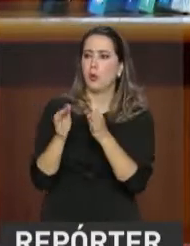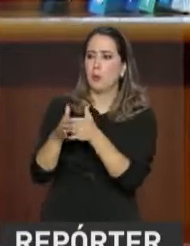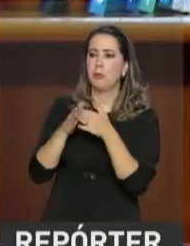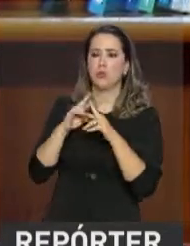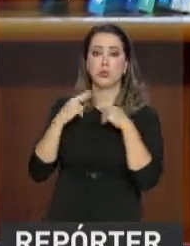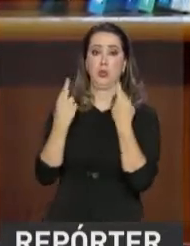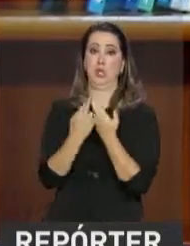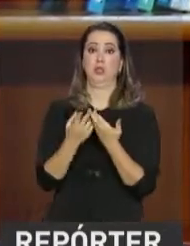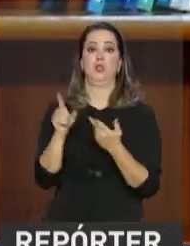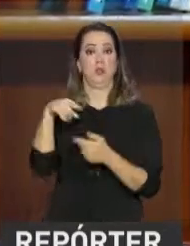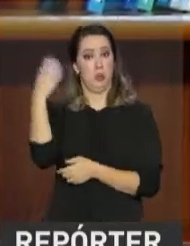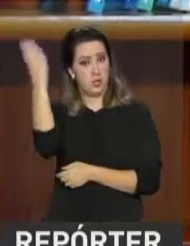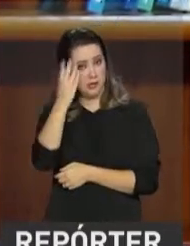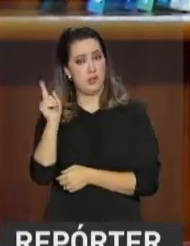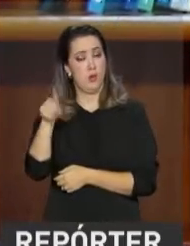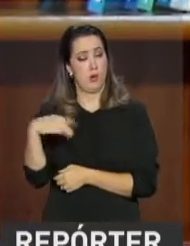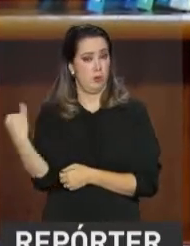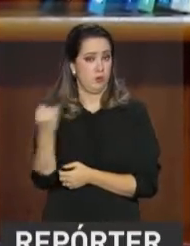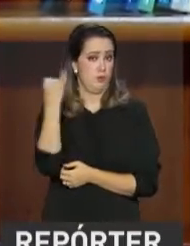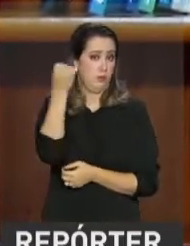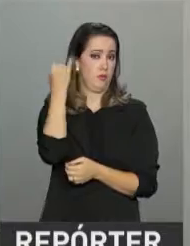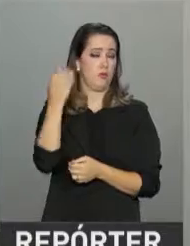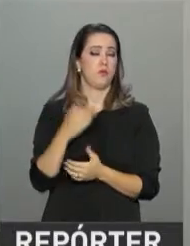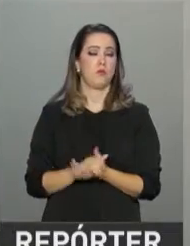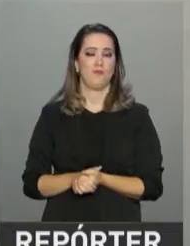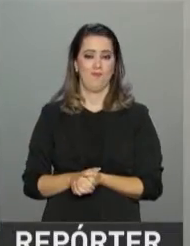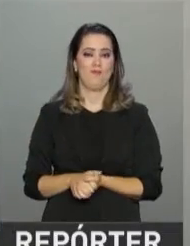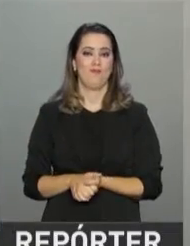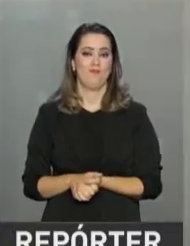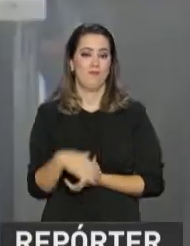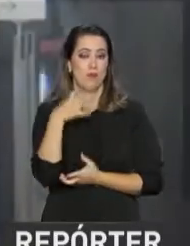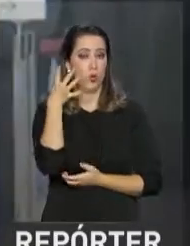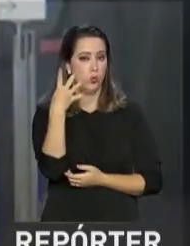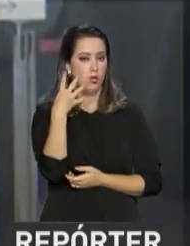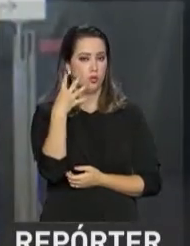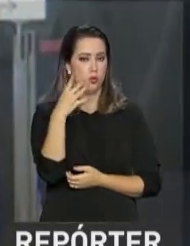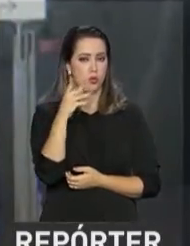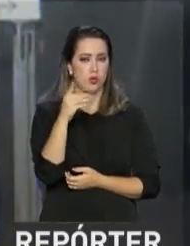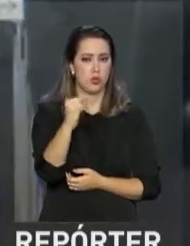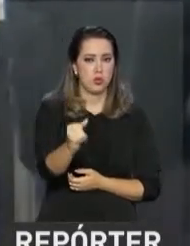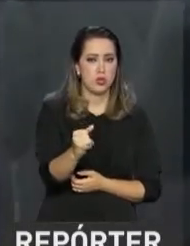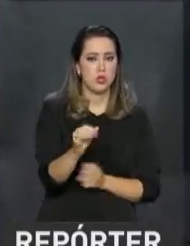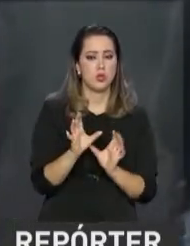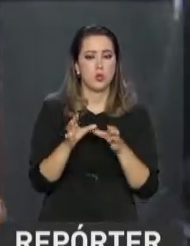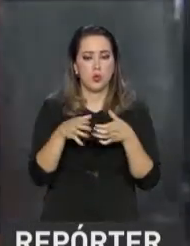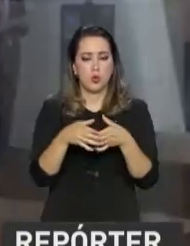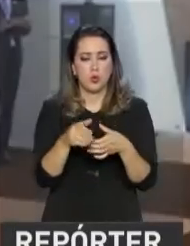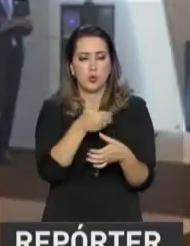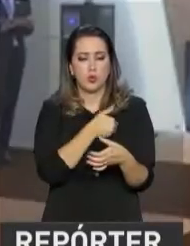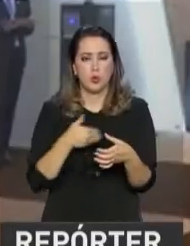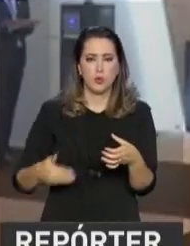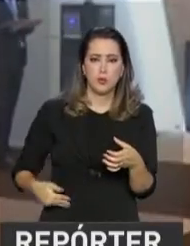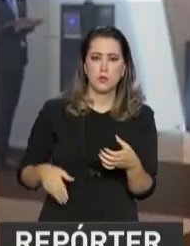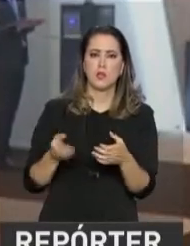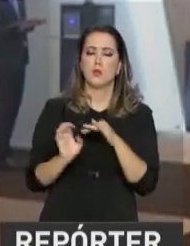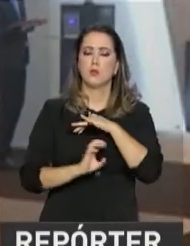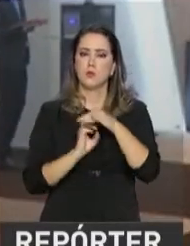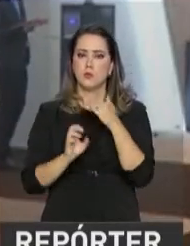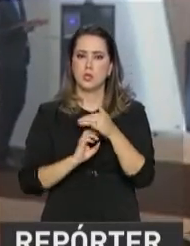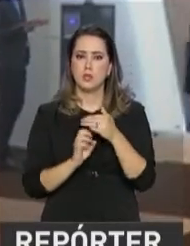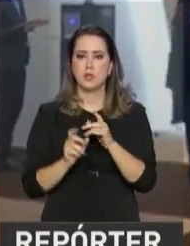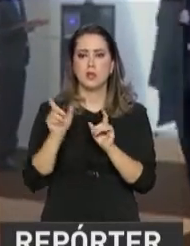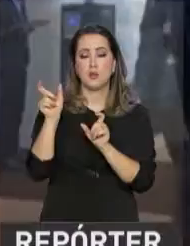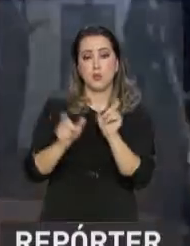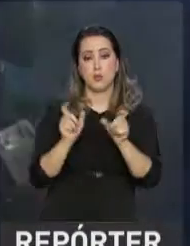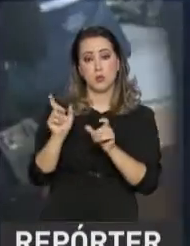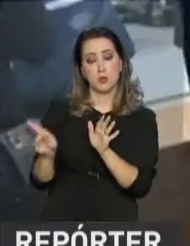mostra a importância do brasil no fórum ao longo de quatro dias governantes empresários formadores de opinião e